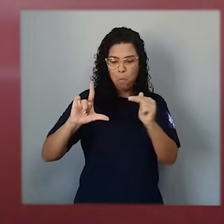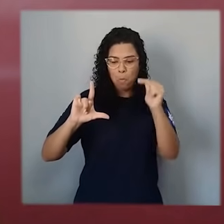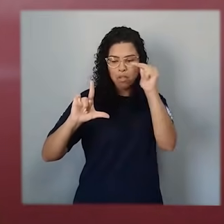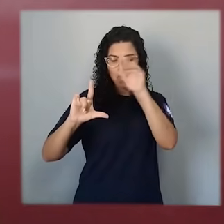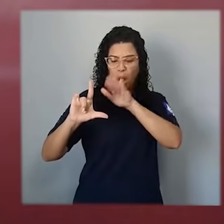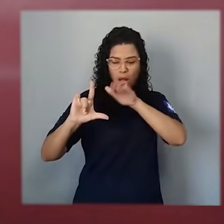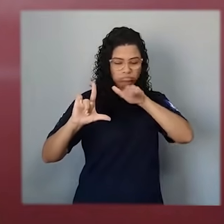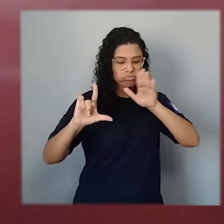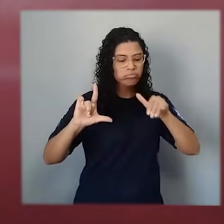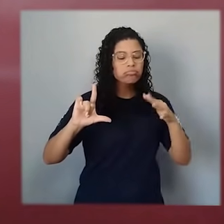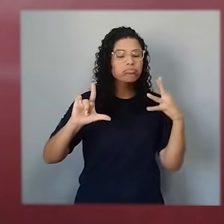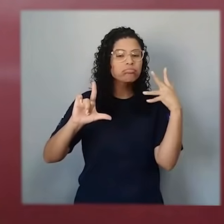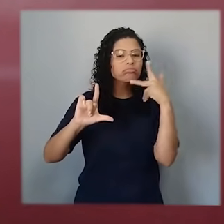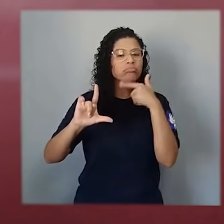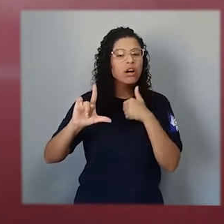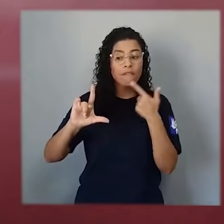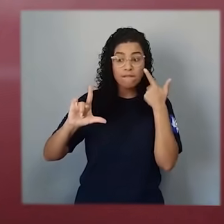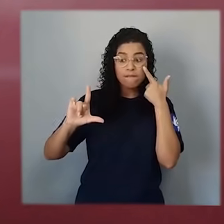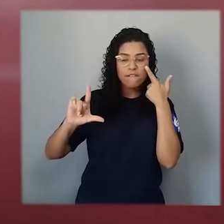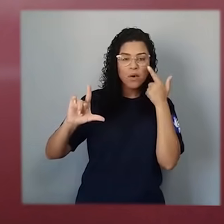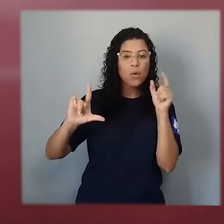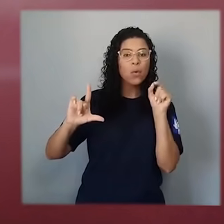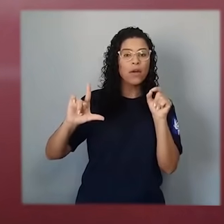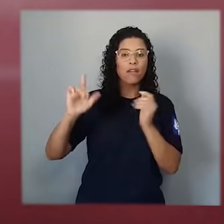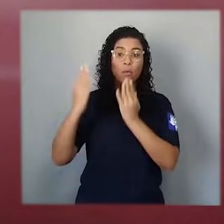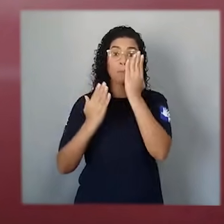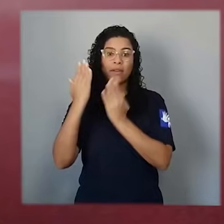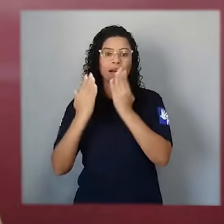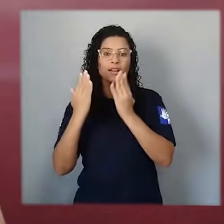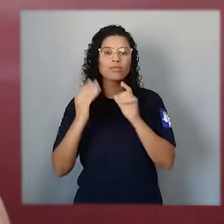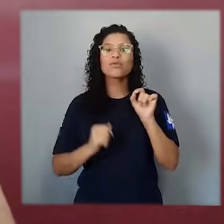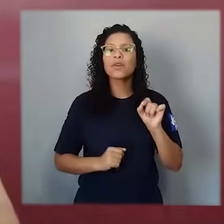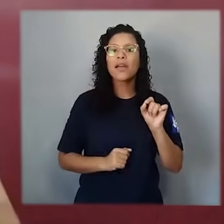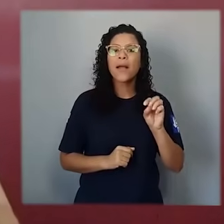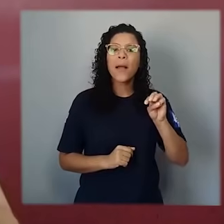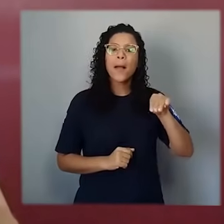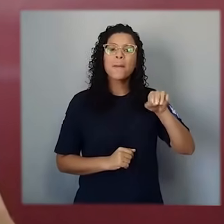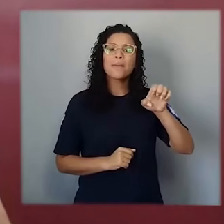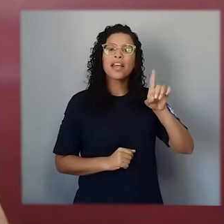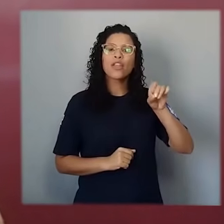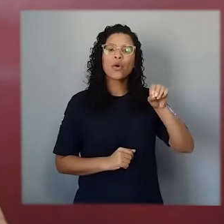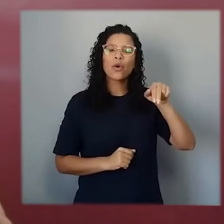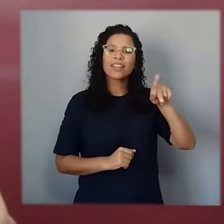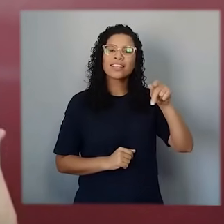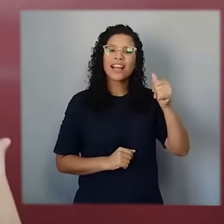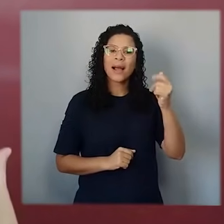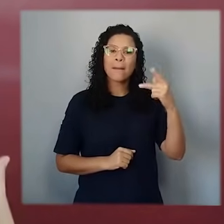essas pinturas, esses quadros que a gente viu do Picasso são